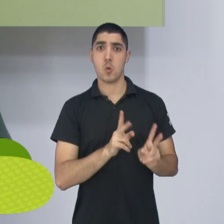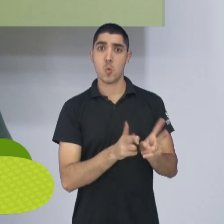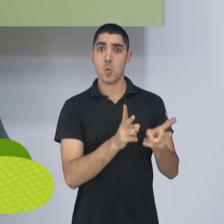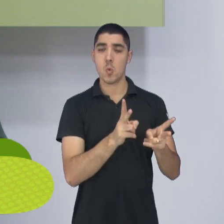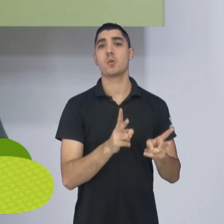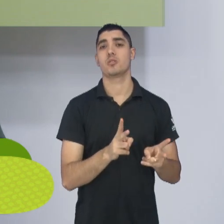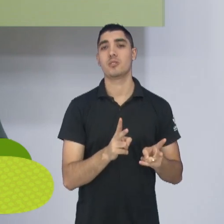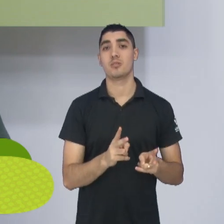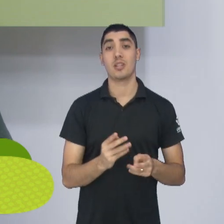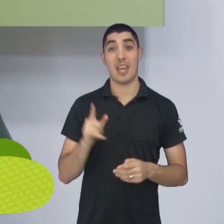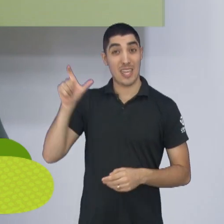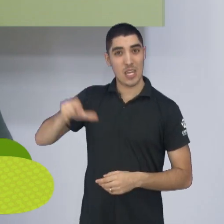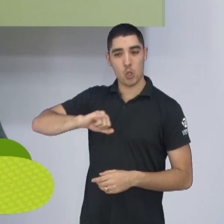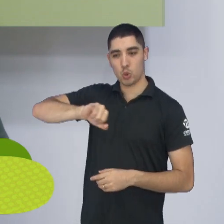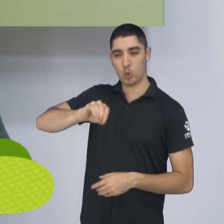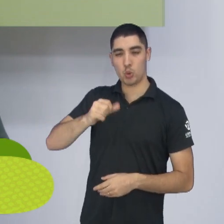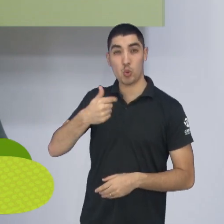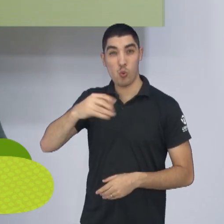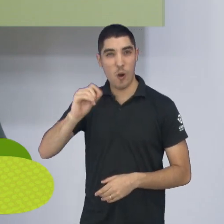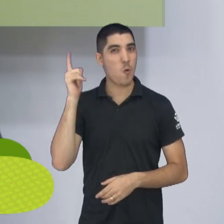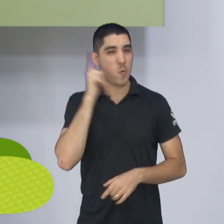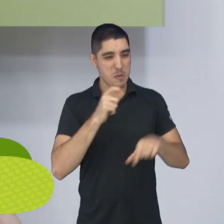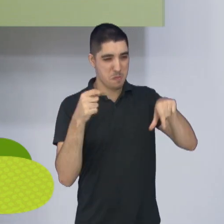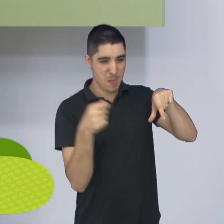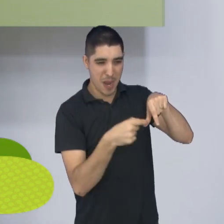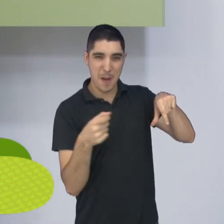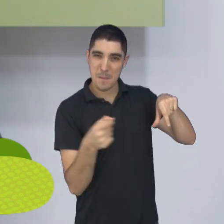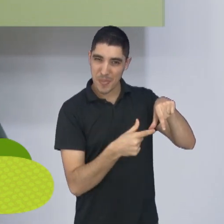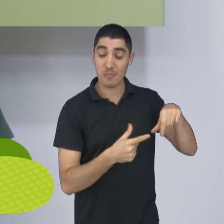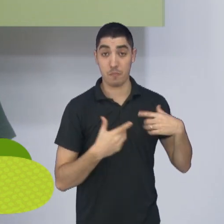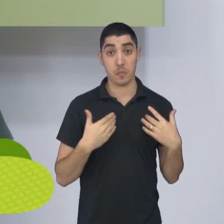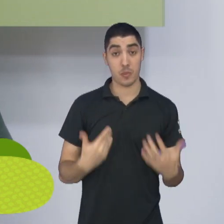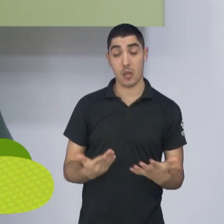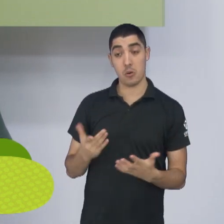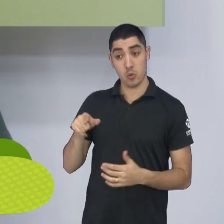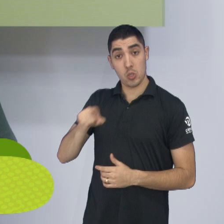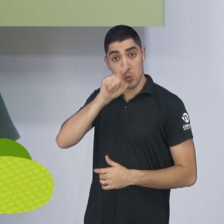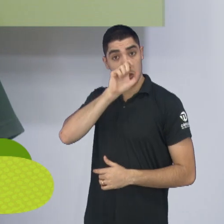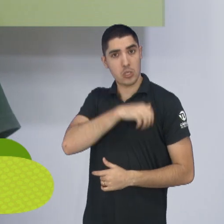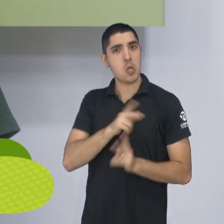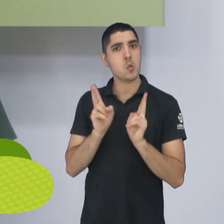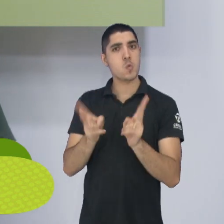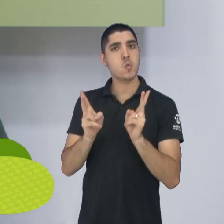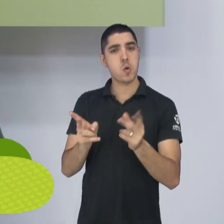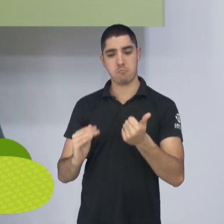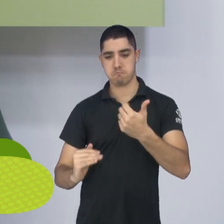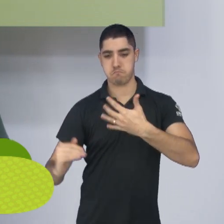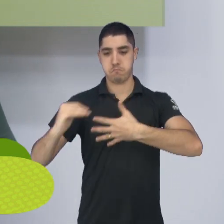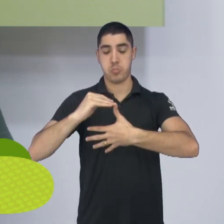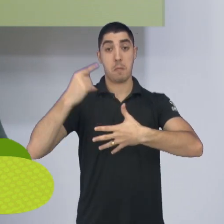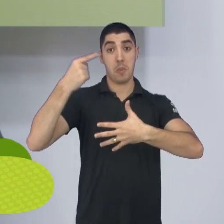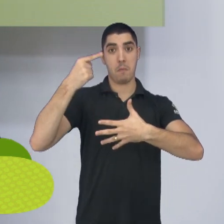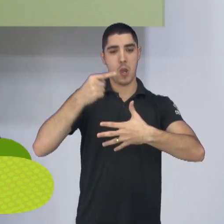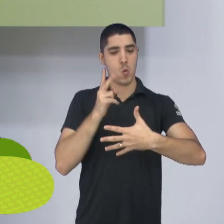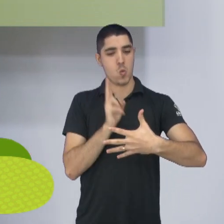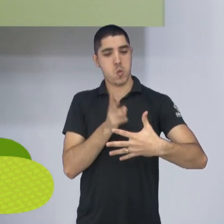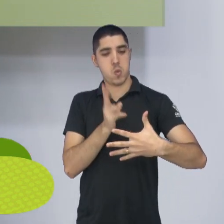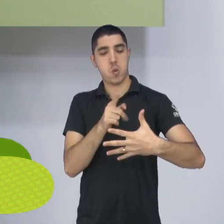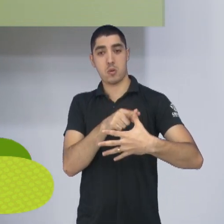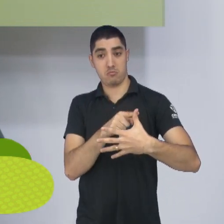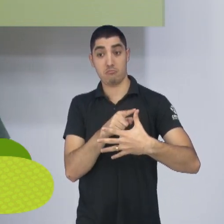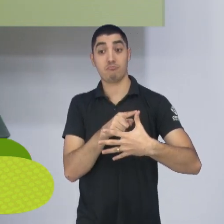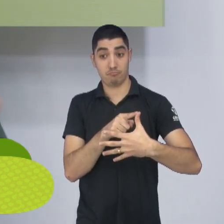Gabriel, e agora o São José consegue manter essa liderança no campeonato, não jogando, né, não